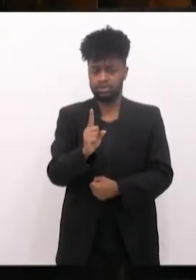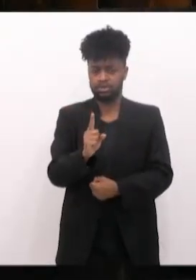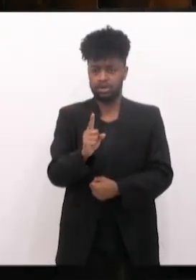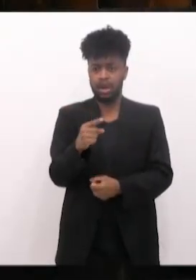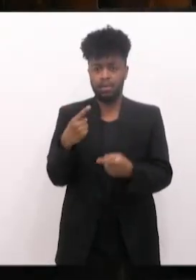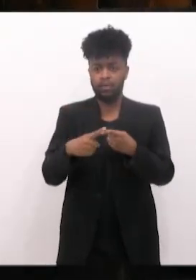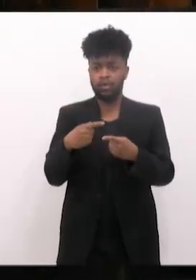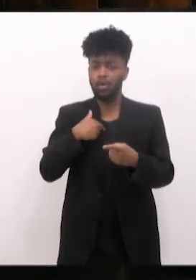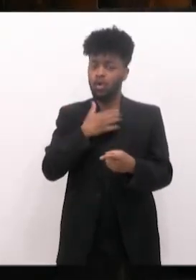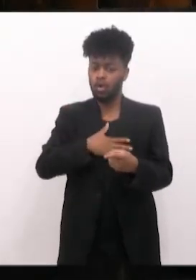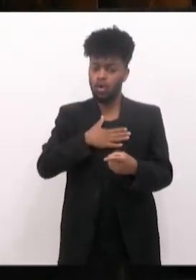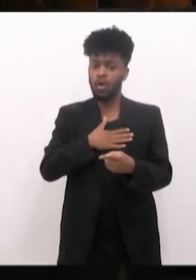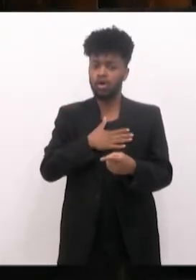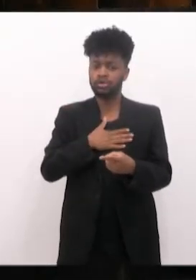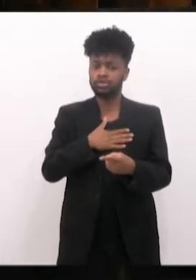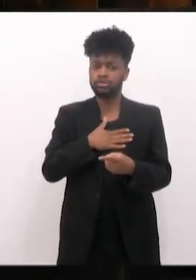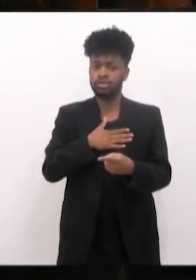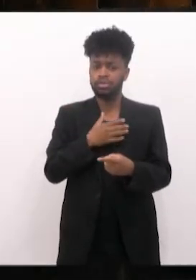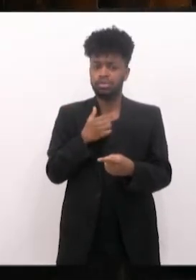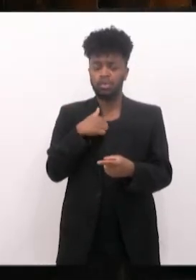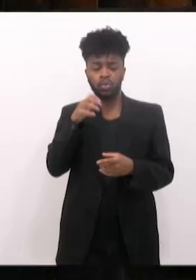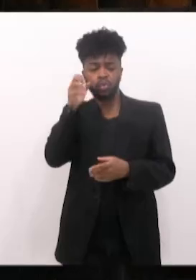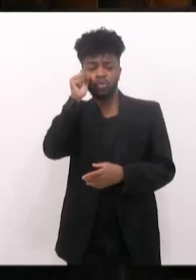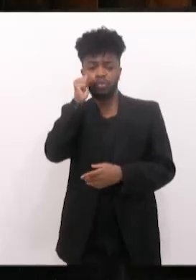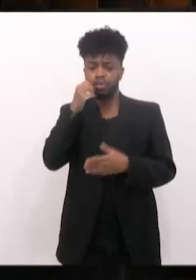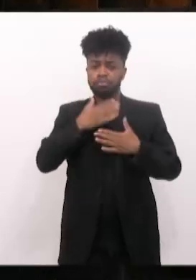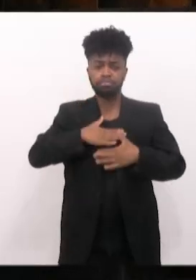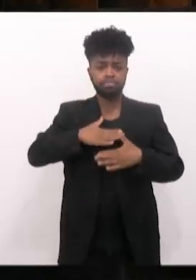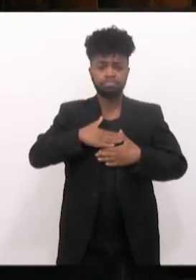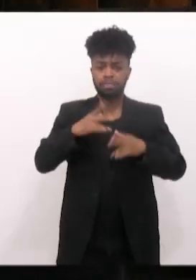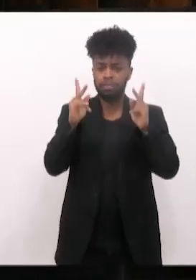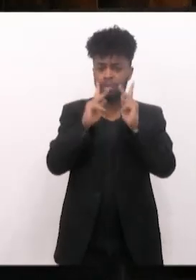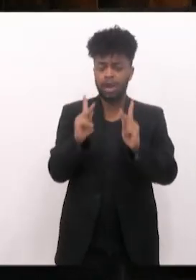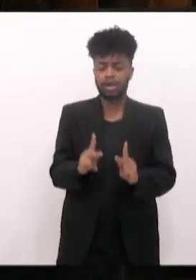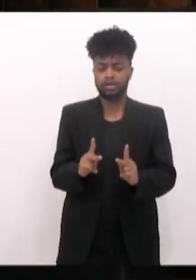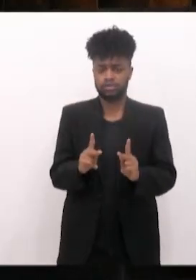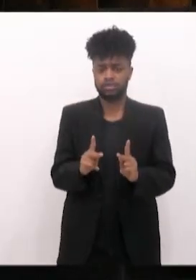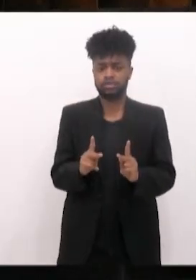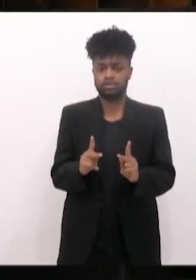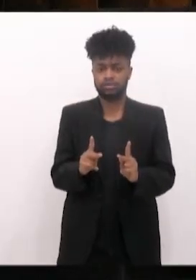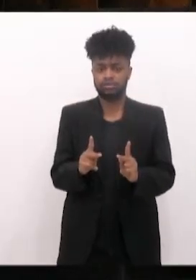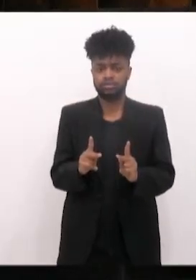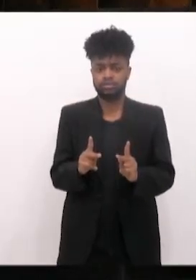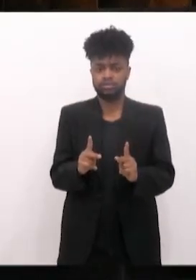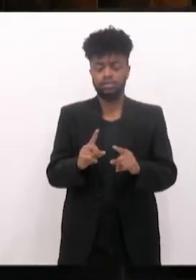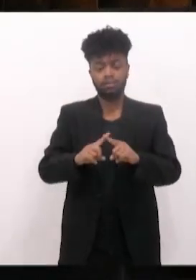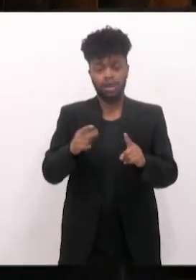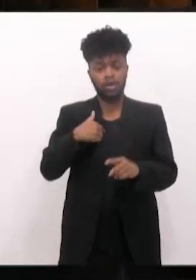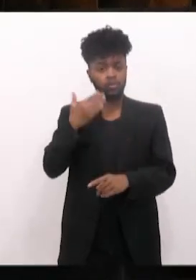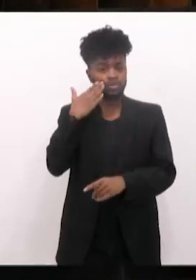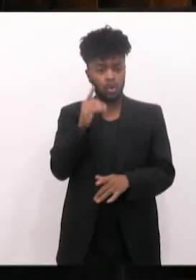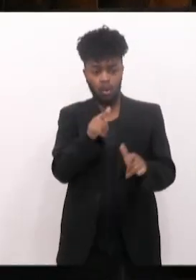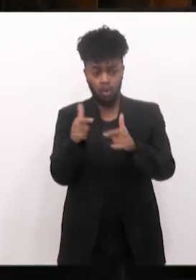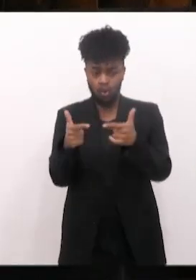porque eu gosto de botar minha cabeça no travesseiro e dormir. Mas eu sei que muitos